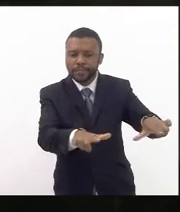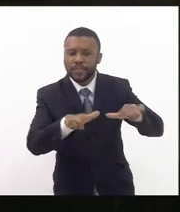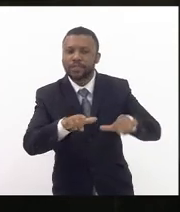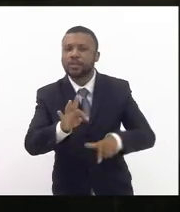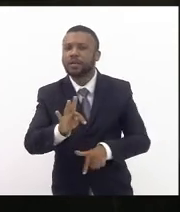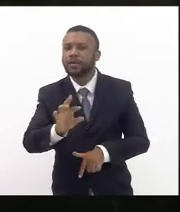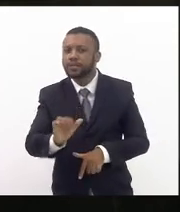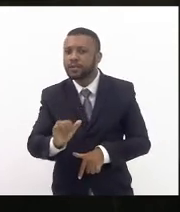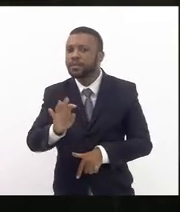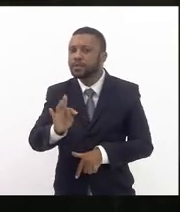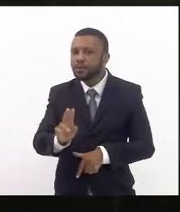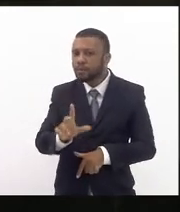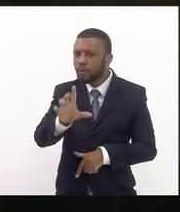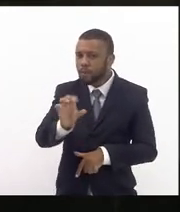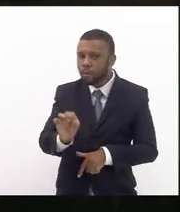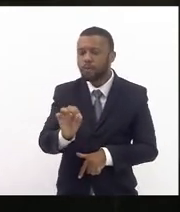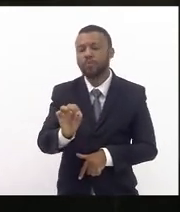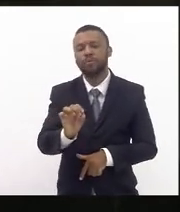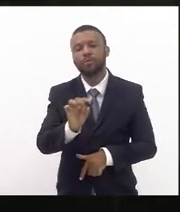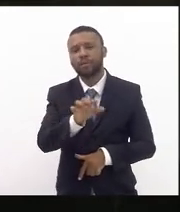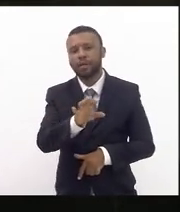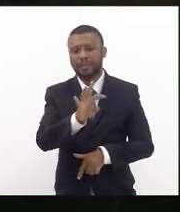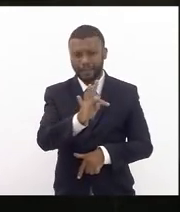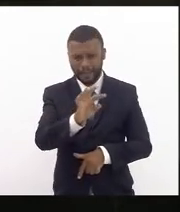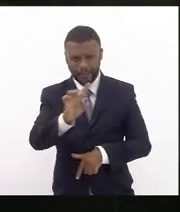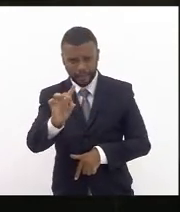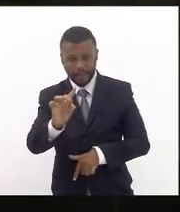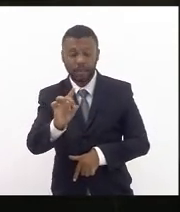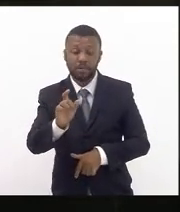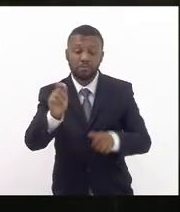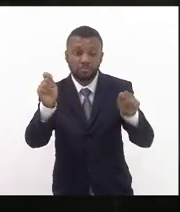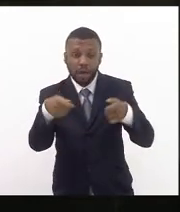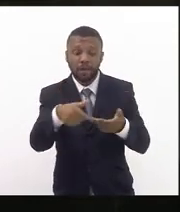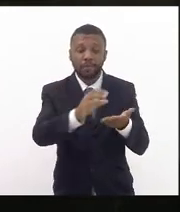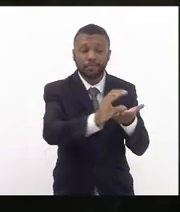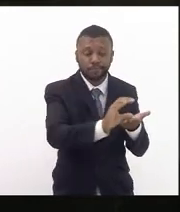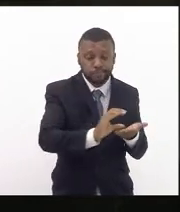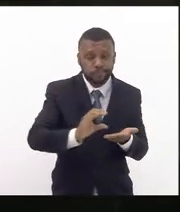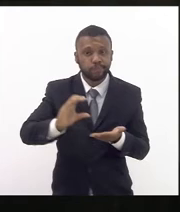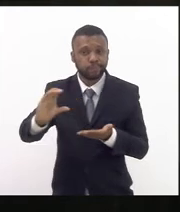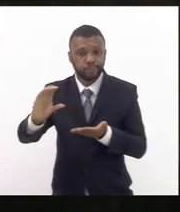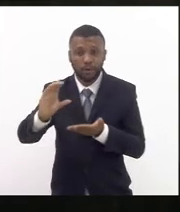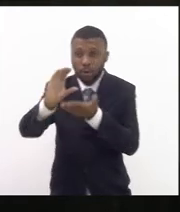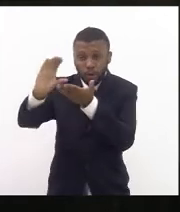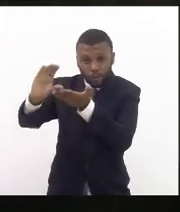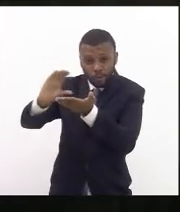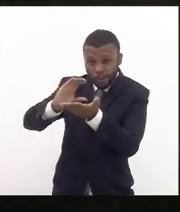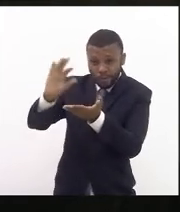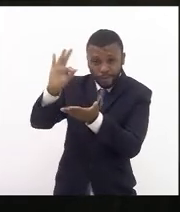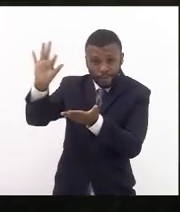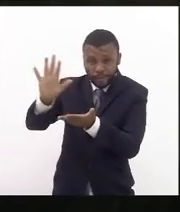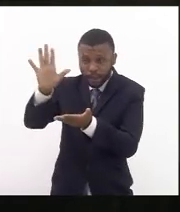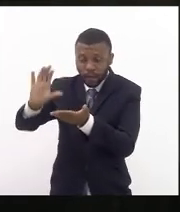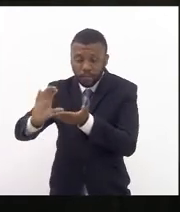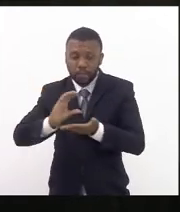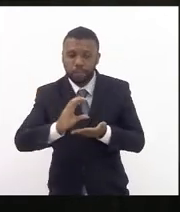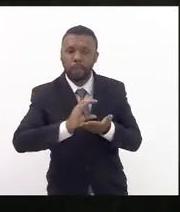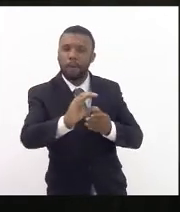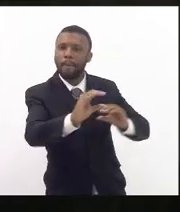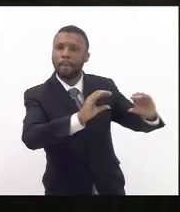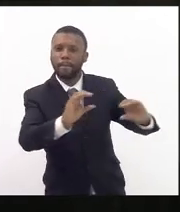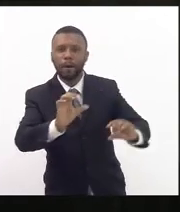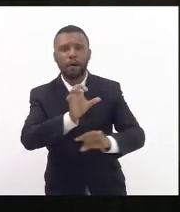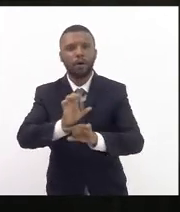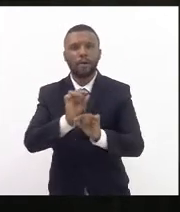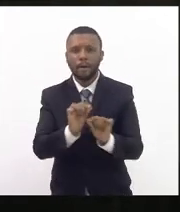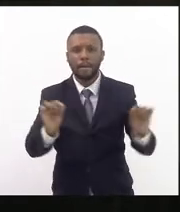fizesse, permitindo, de novo, a transferência de recursos federais para os demais estados. É importante dizer também que